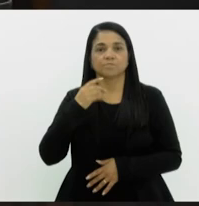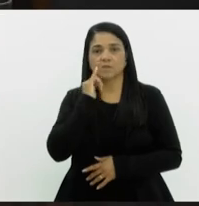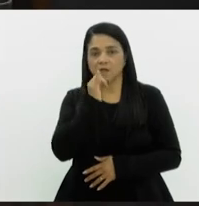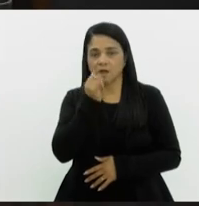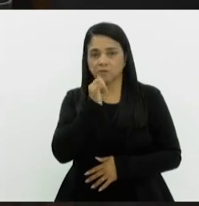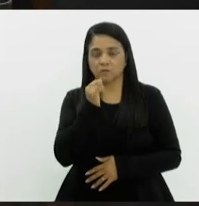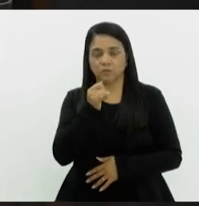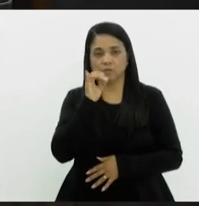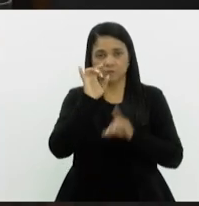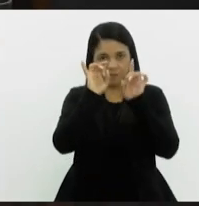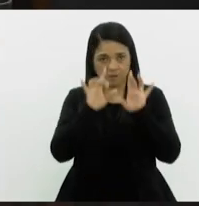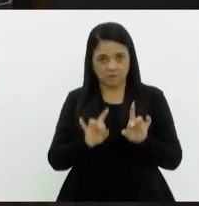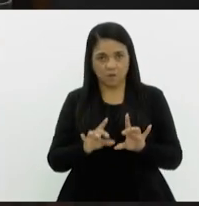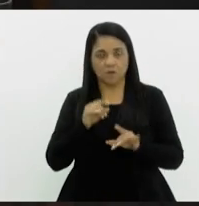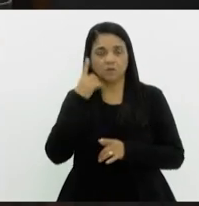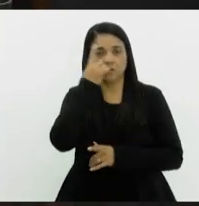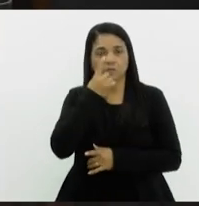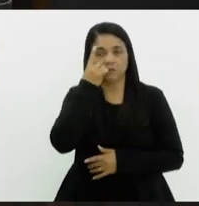deputado